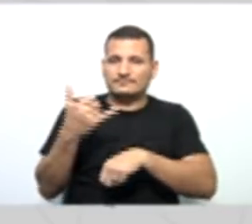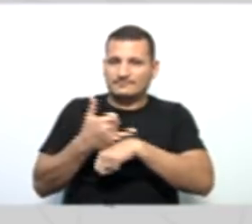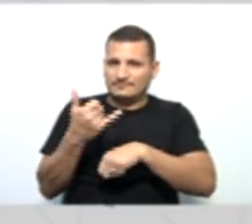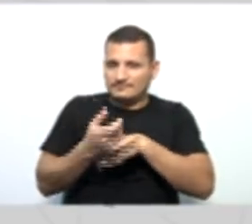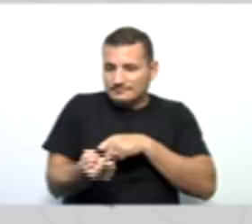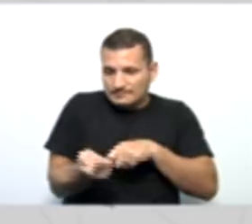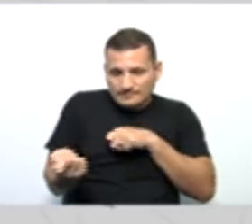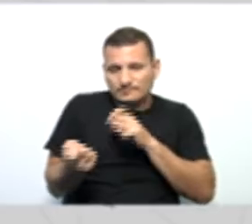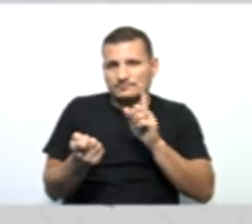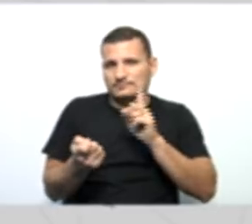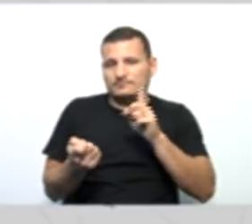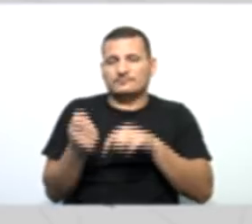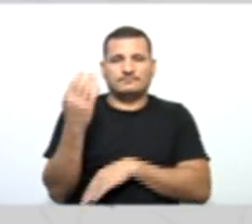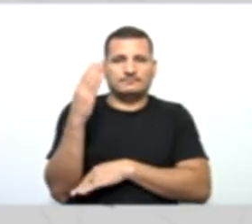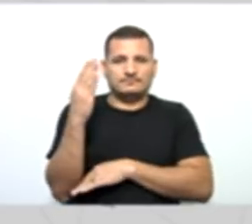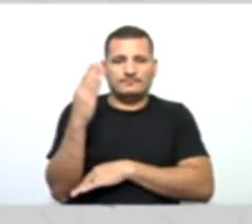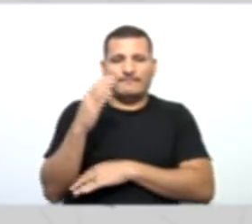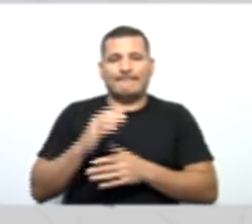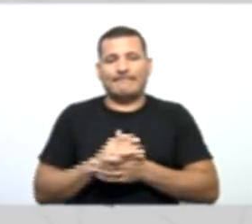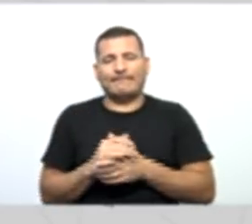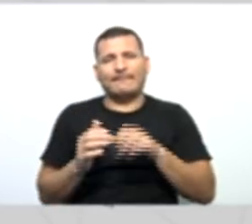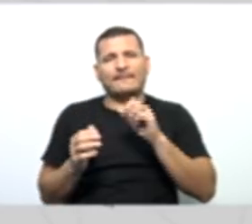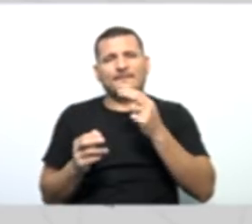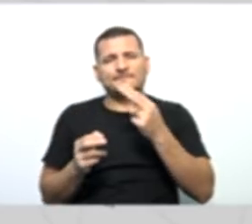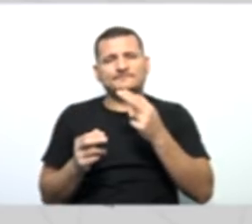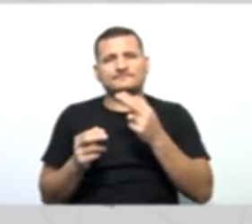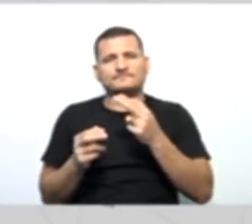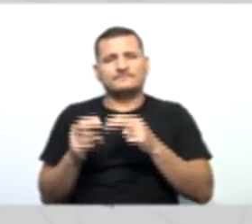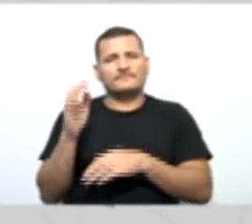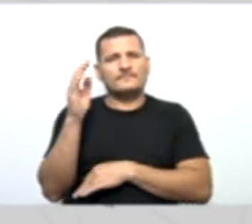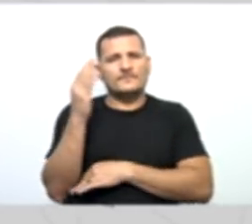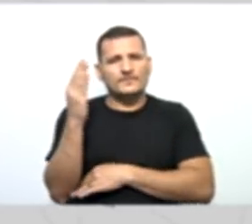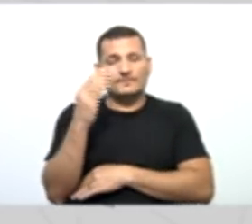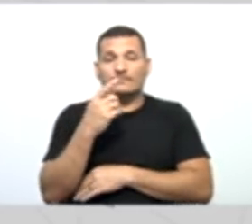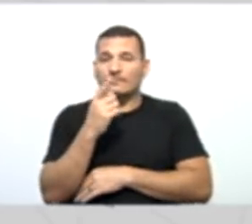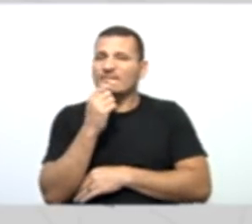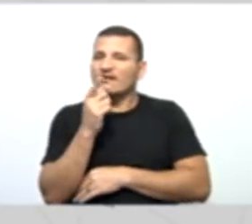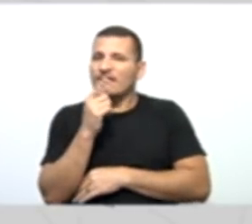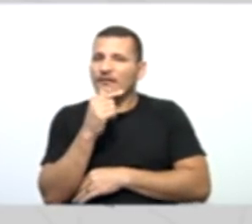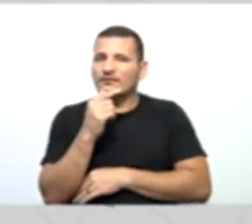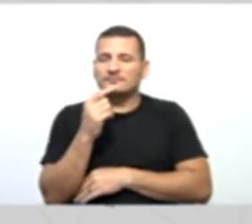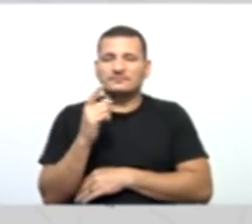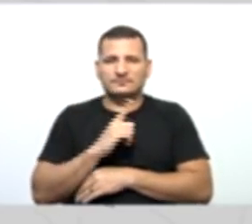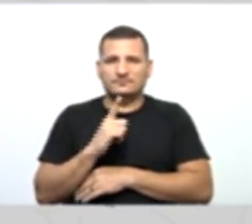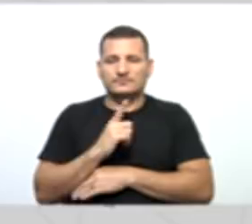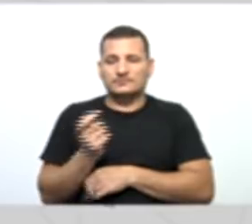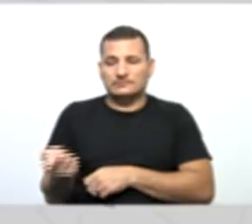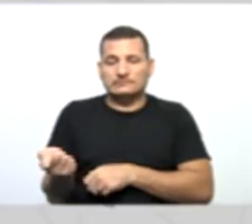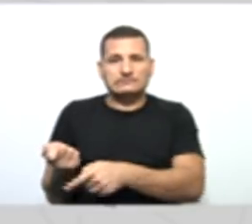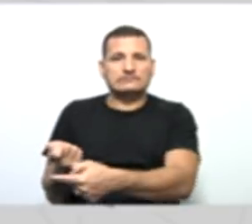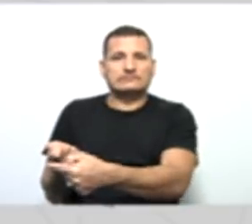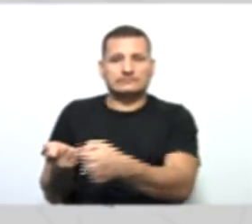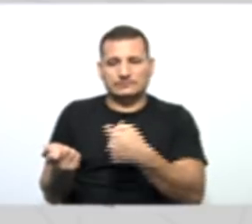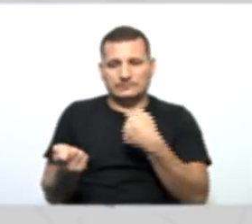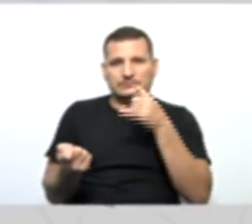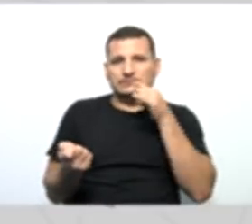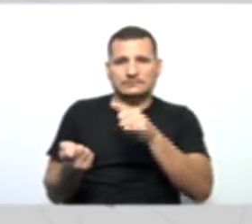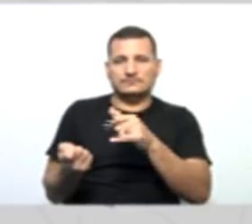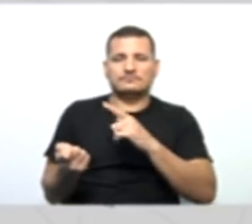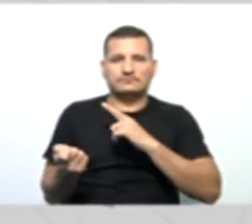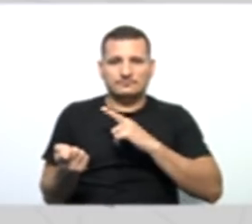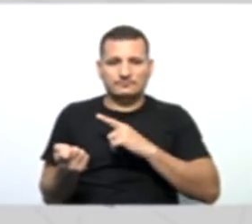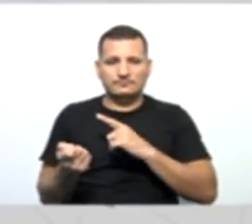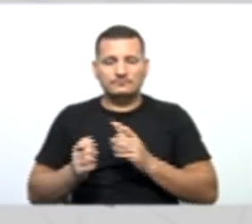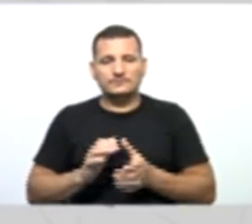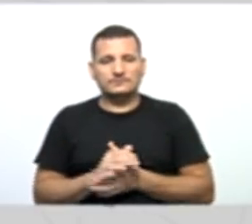metal, não é? Ou até mesmo uma madeira que esteja molhada. Você pode pegar um choque também. Muita atenção. Atenção,